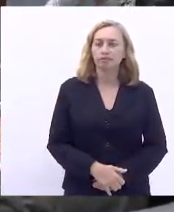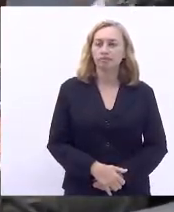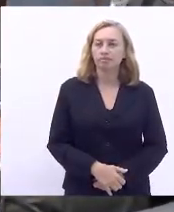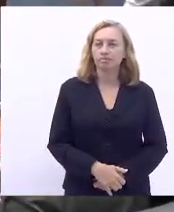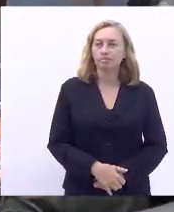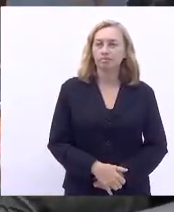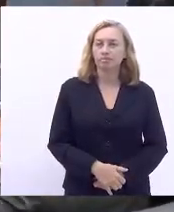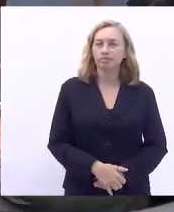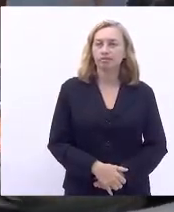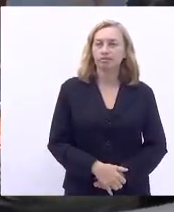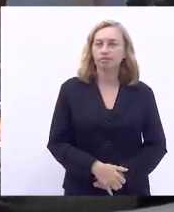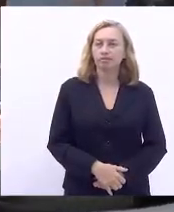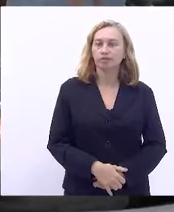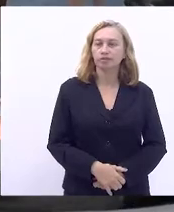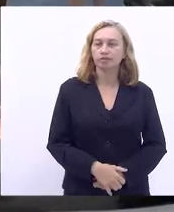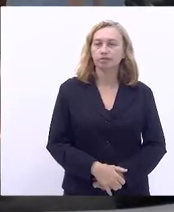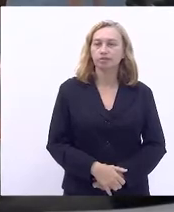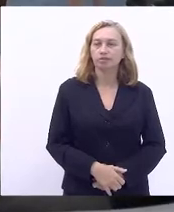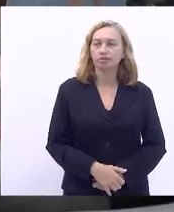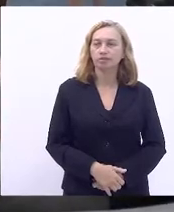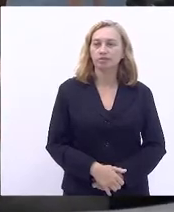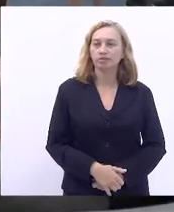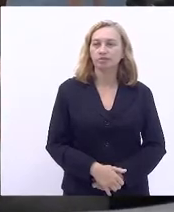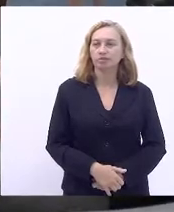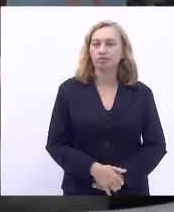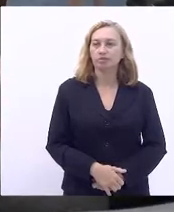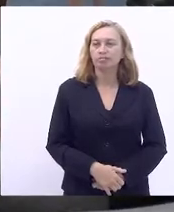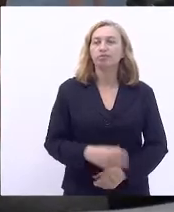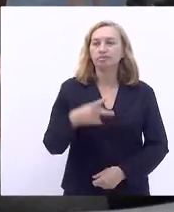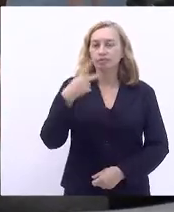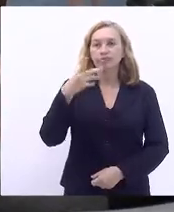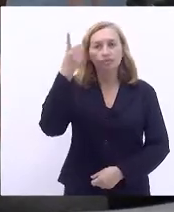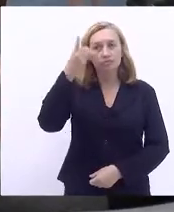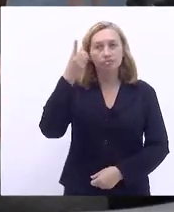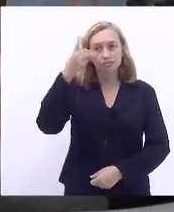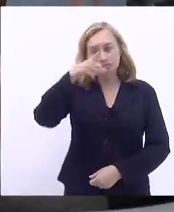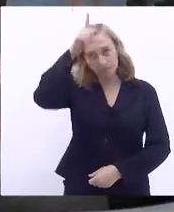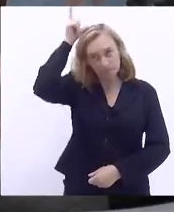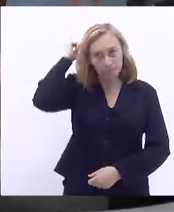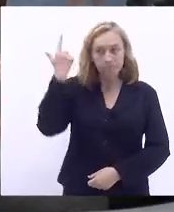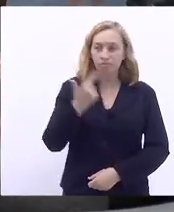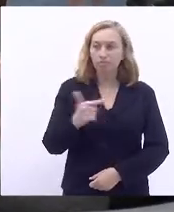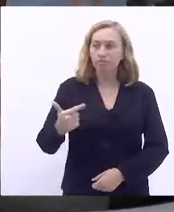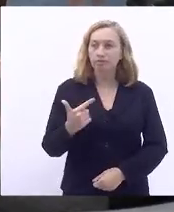Né? De qualquer jeito, é o certo, falou o deputado Luiz. Não teve voto